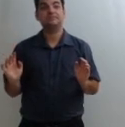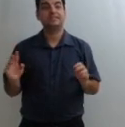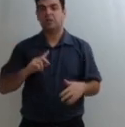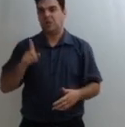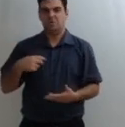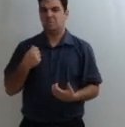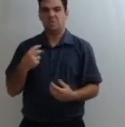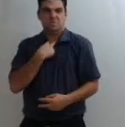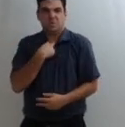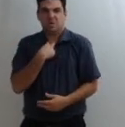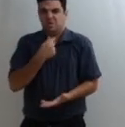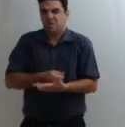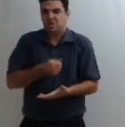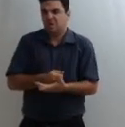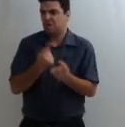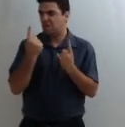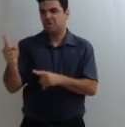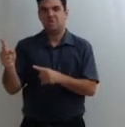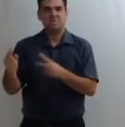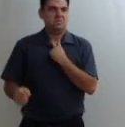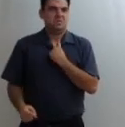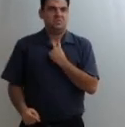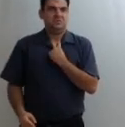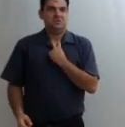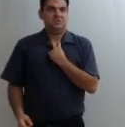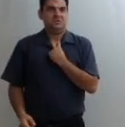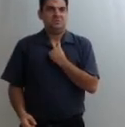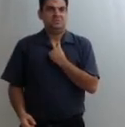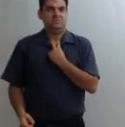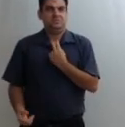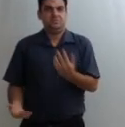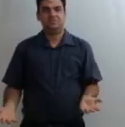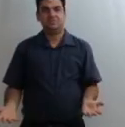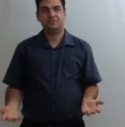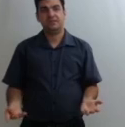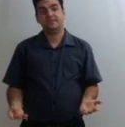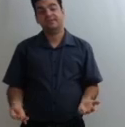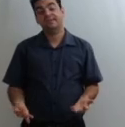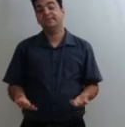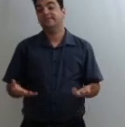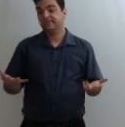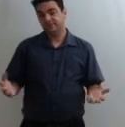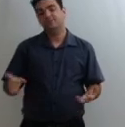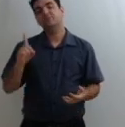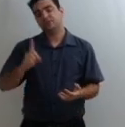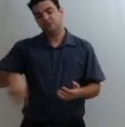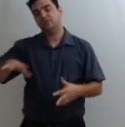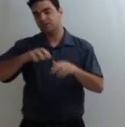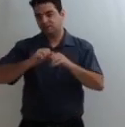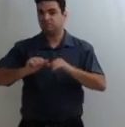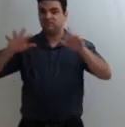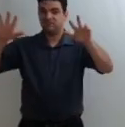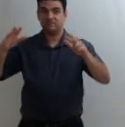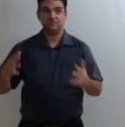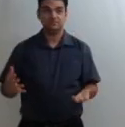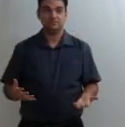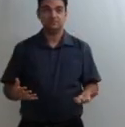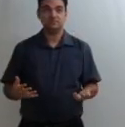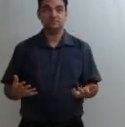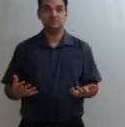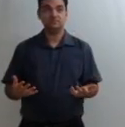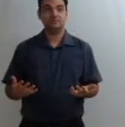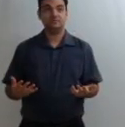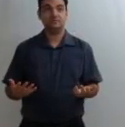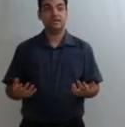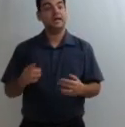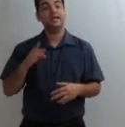a submeter aquele exame. Então, e concedemos a ordem para isso. Mas aí a juíza só determinou que ele se